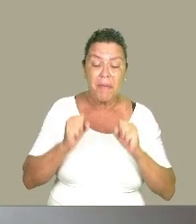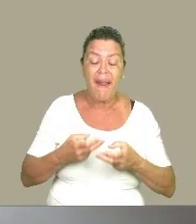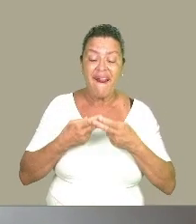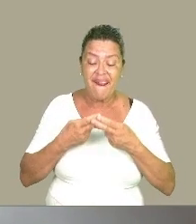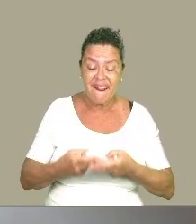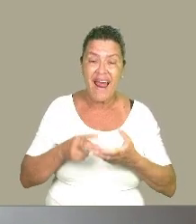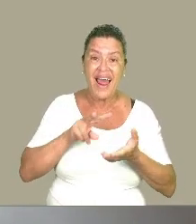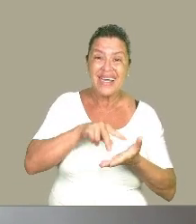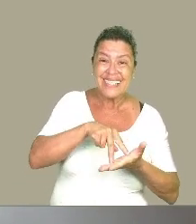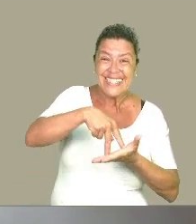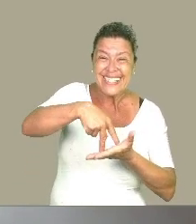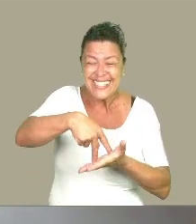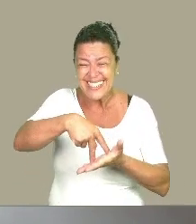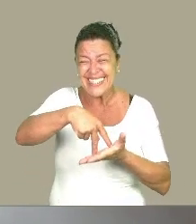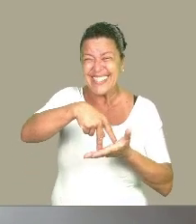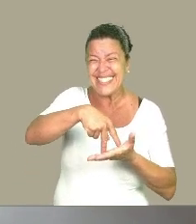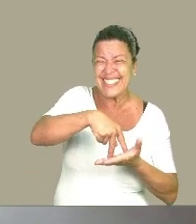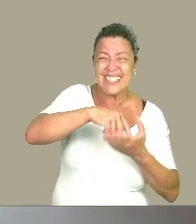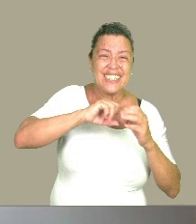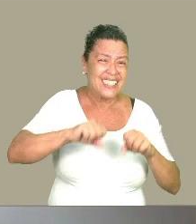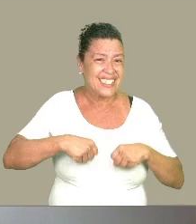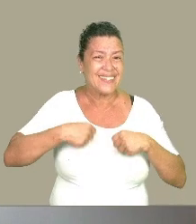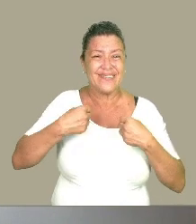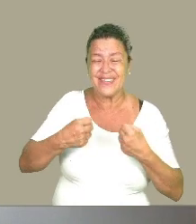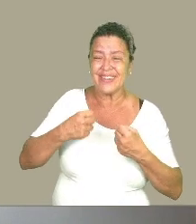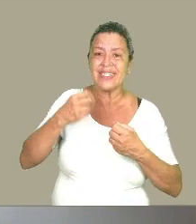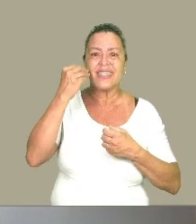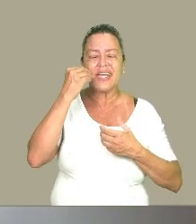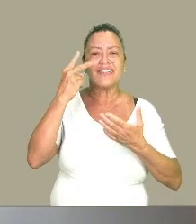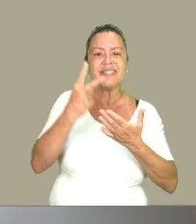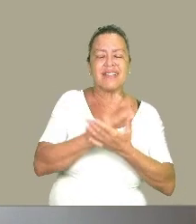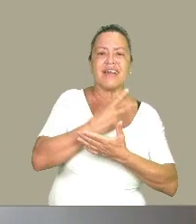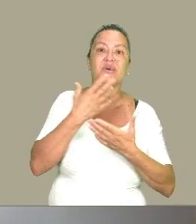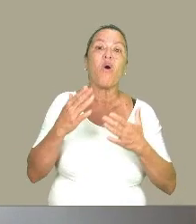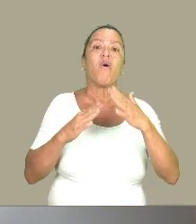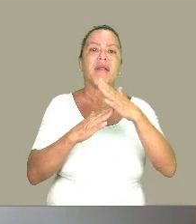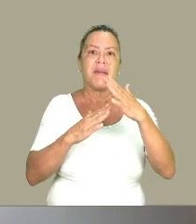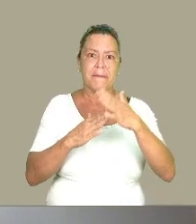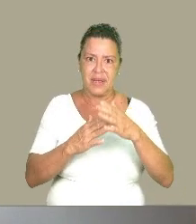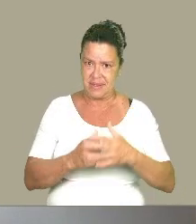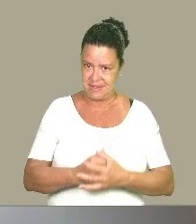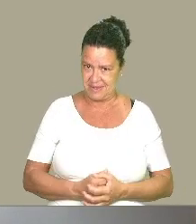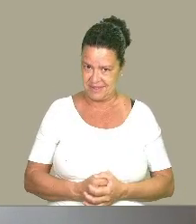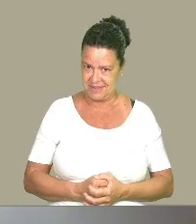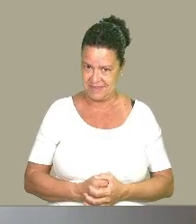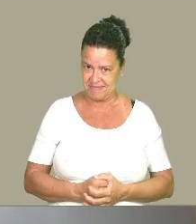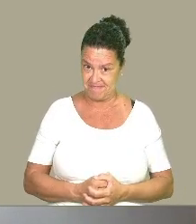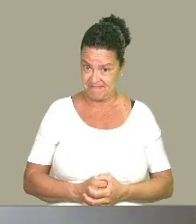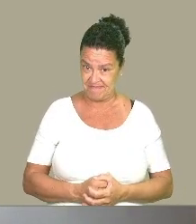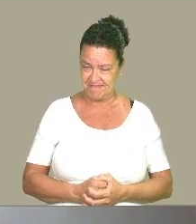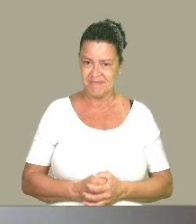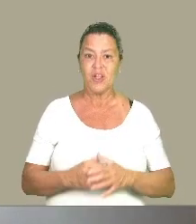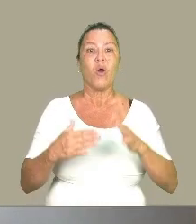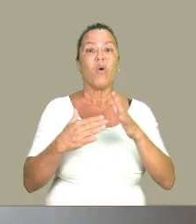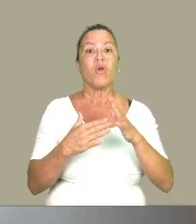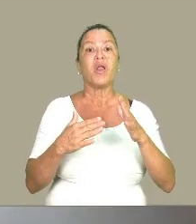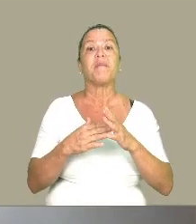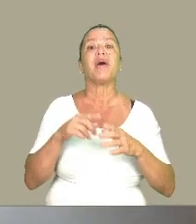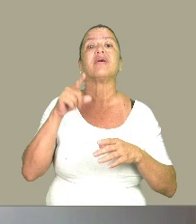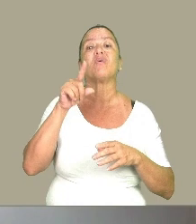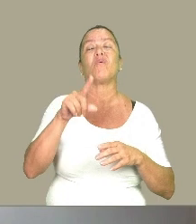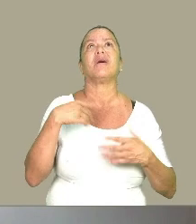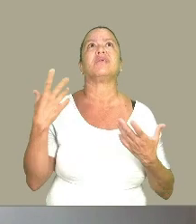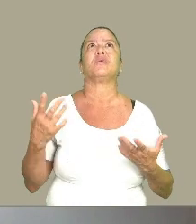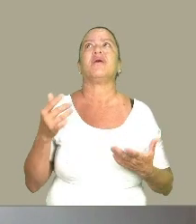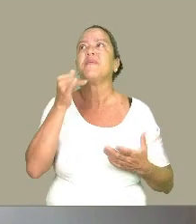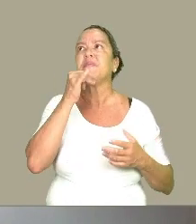de esforço, de tentativa e erro. E qual é o limite desse quanto puderes? O limite é quando a coisa ou